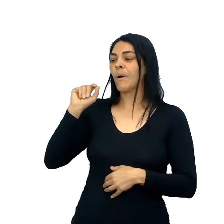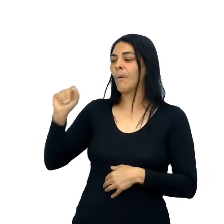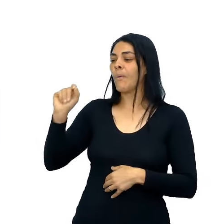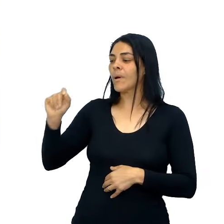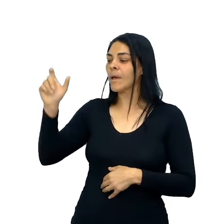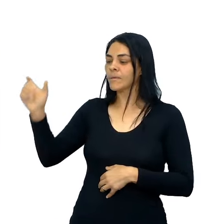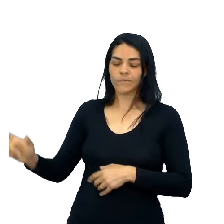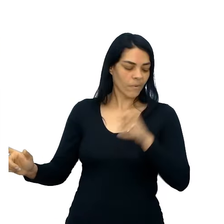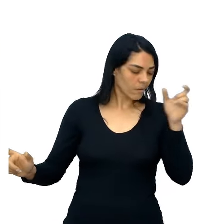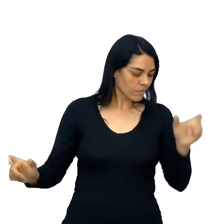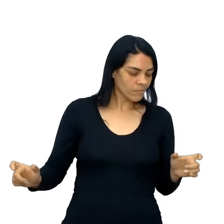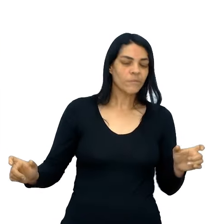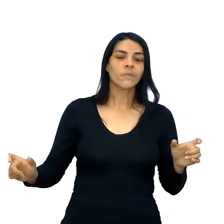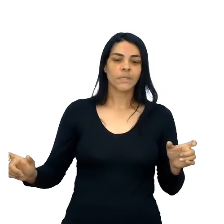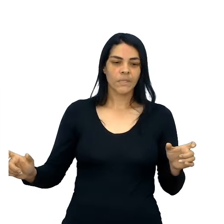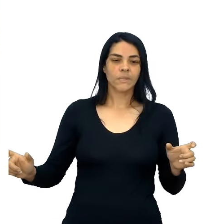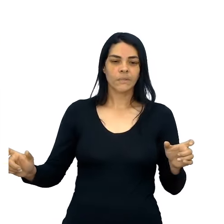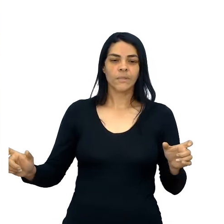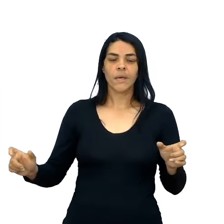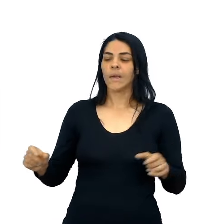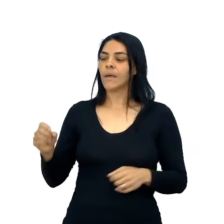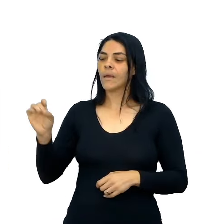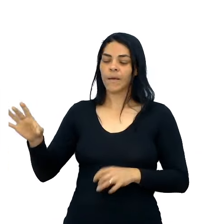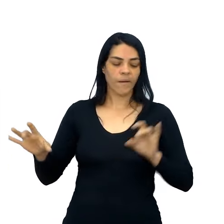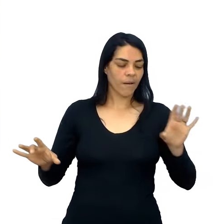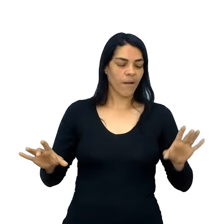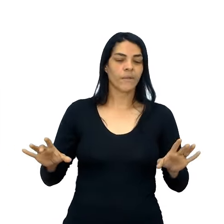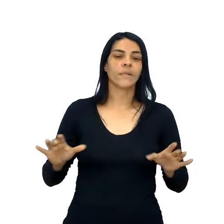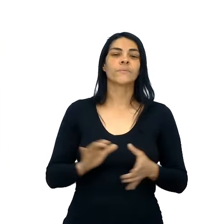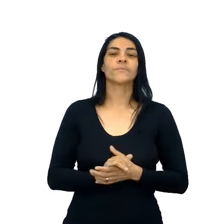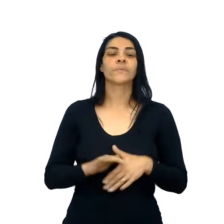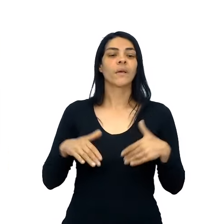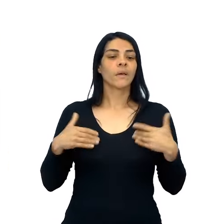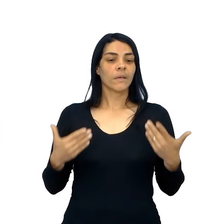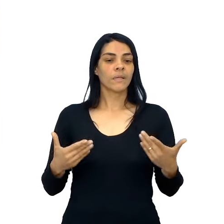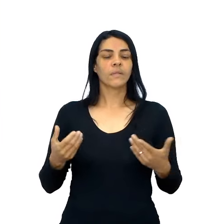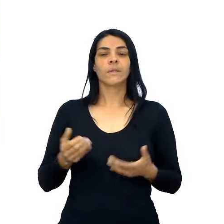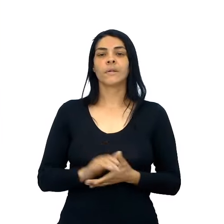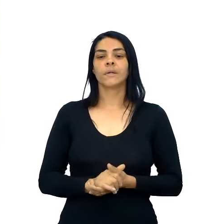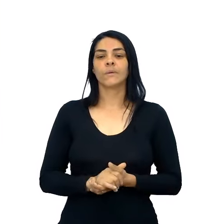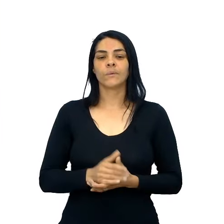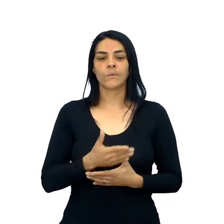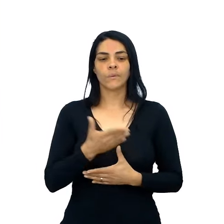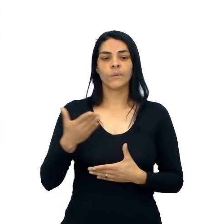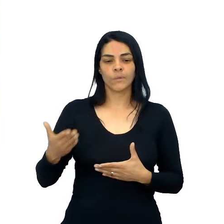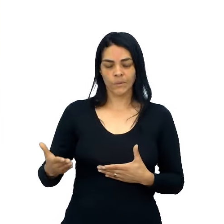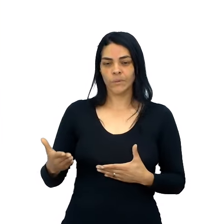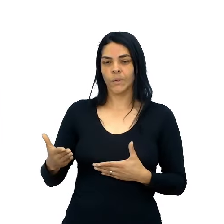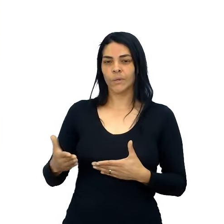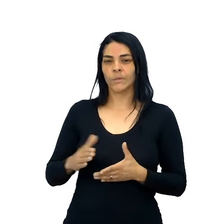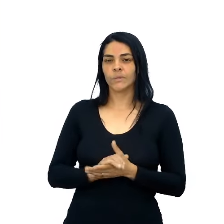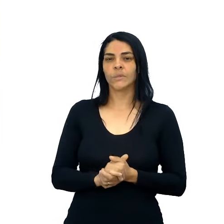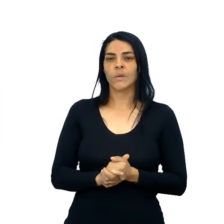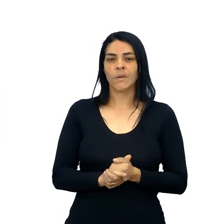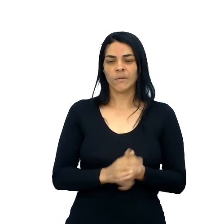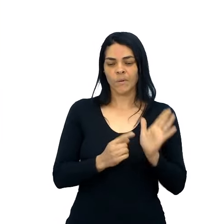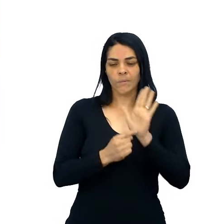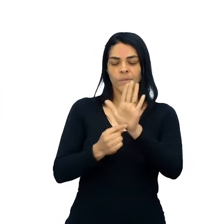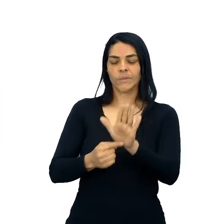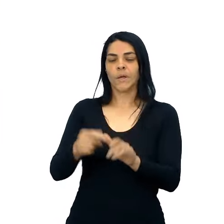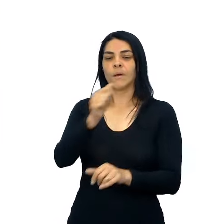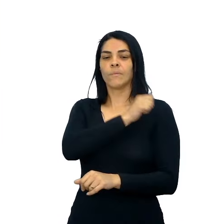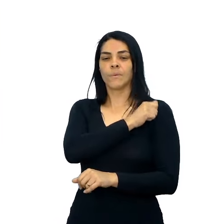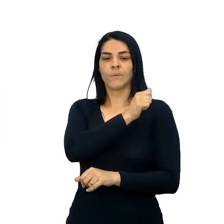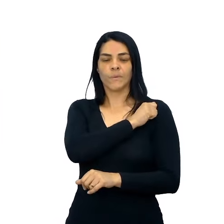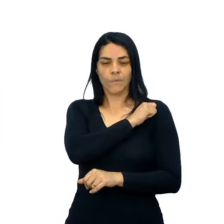que caracteriza cada mecanismo de produção. Então, se nós vamos oportunizar o estudante a produção de um gênero textual